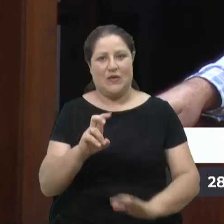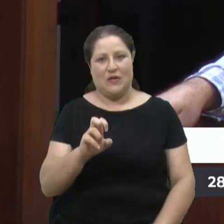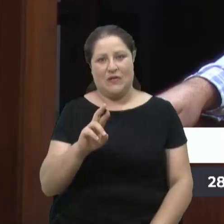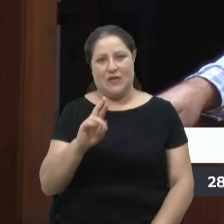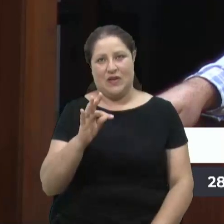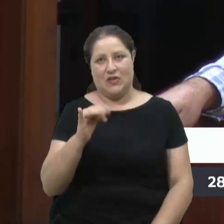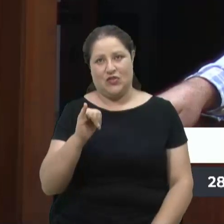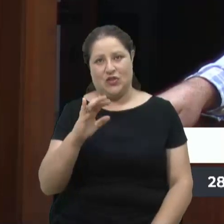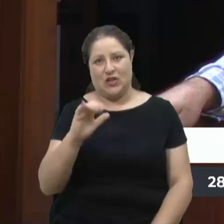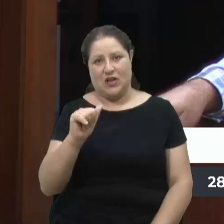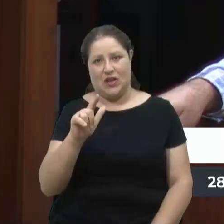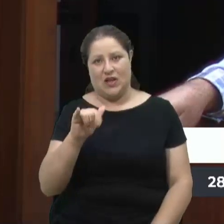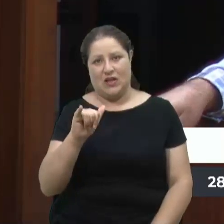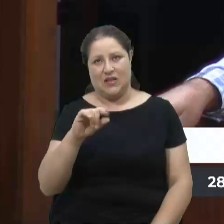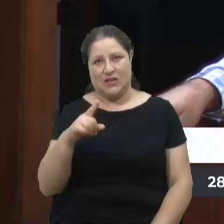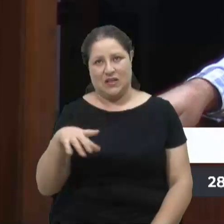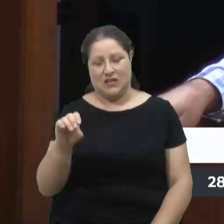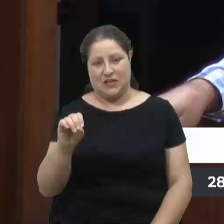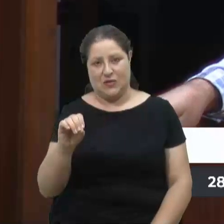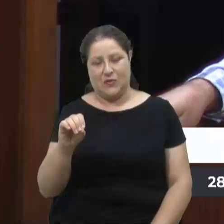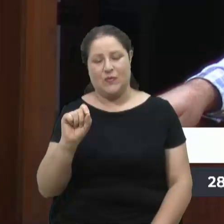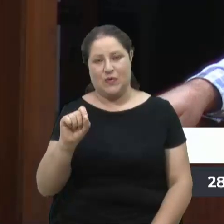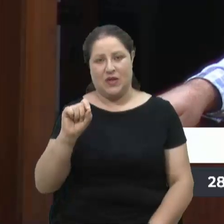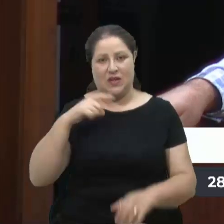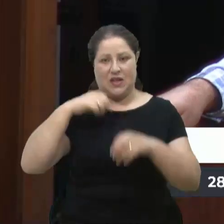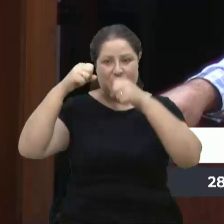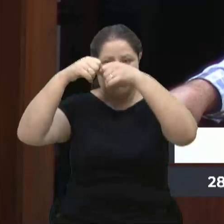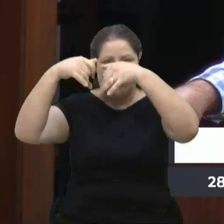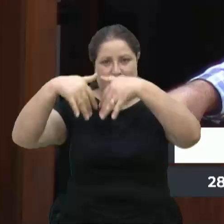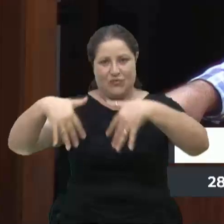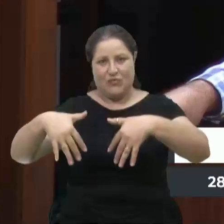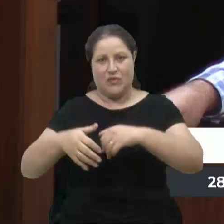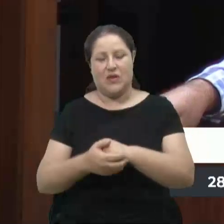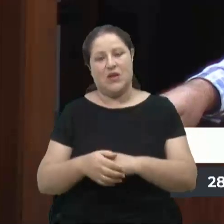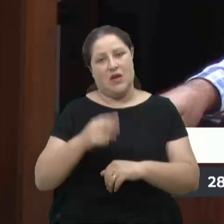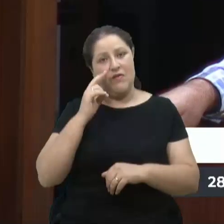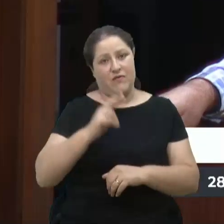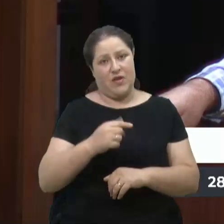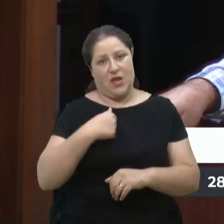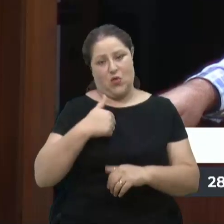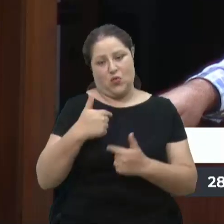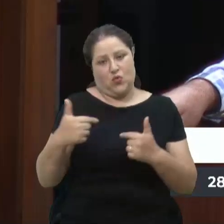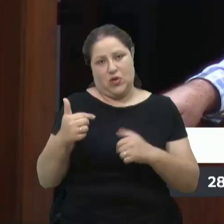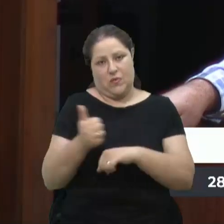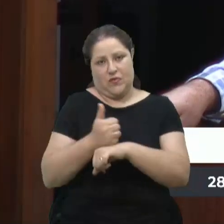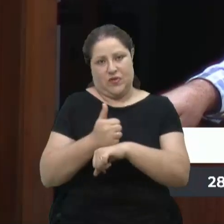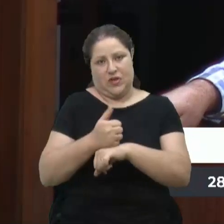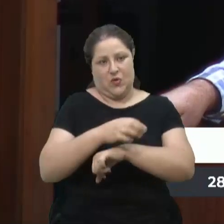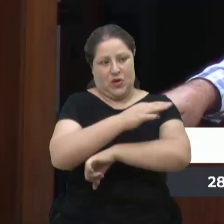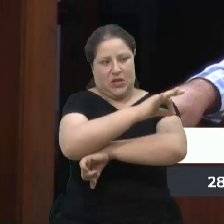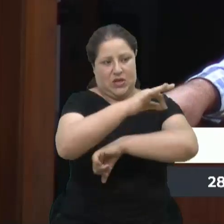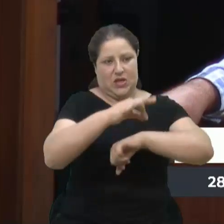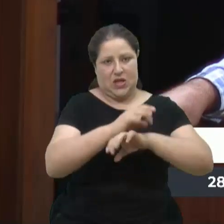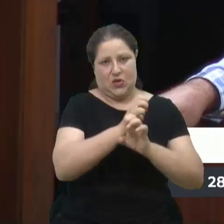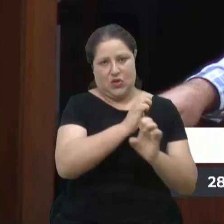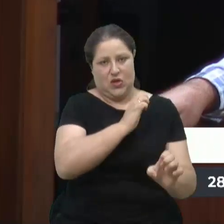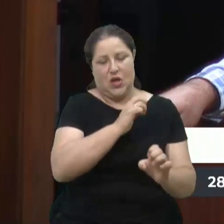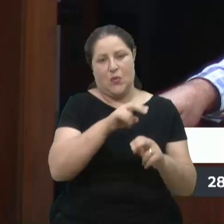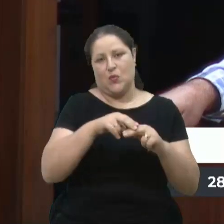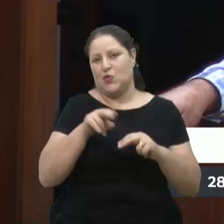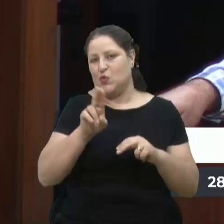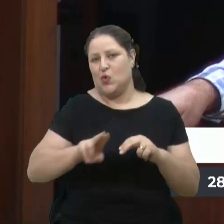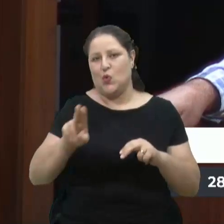de Ocupação o que se estabelece, por exemplo, eu não sou arquiteto e nem engenheiro, por isso não uso os